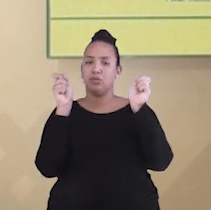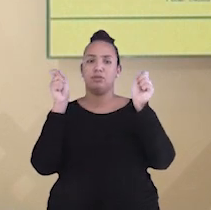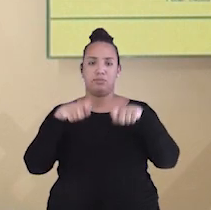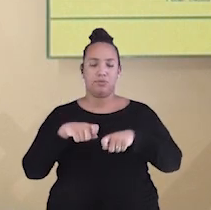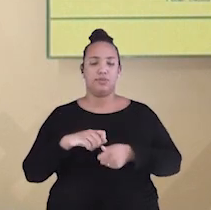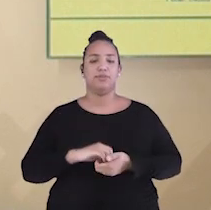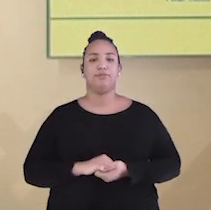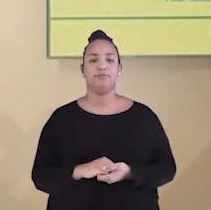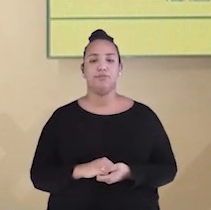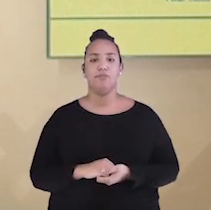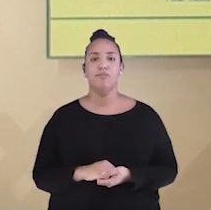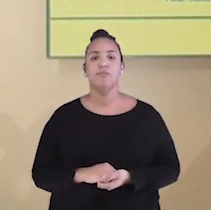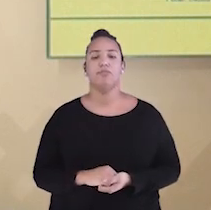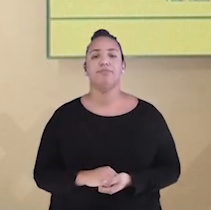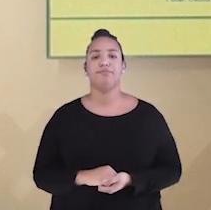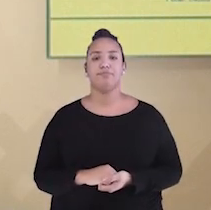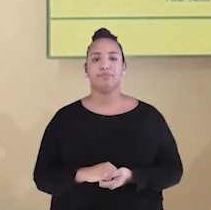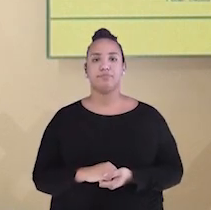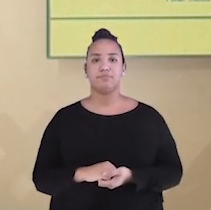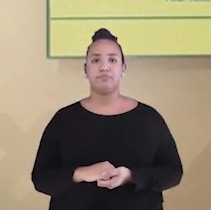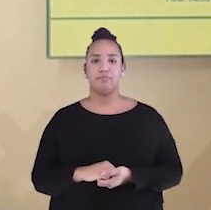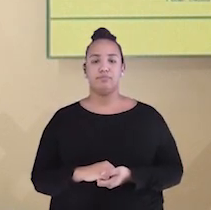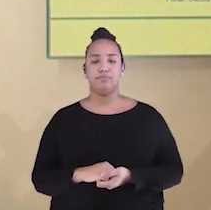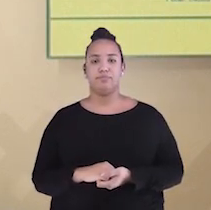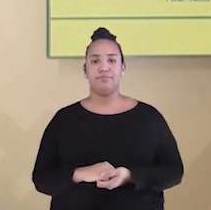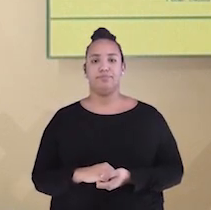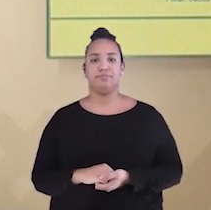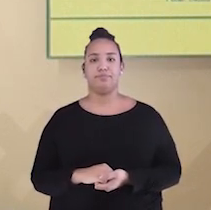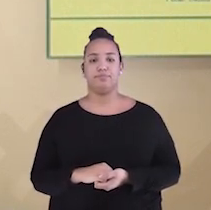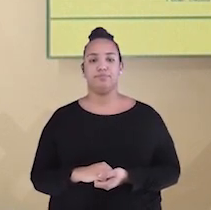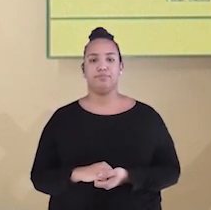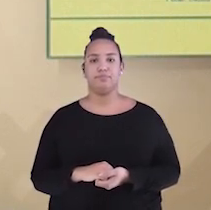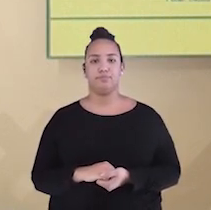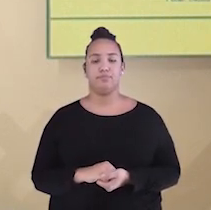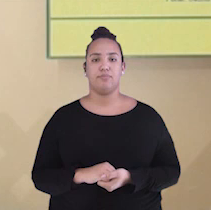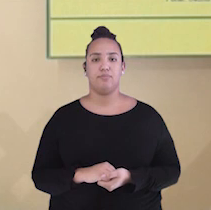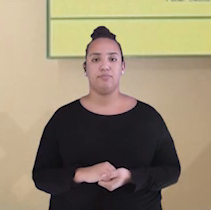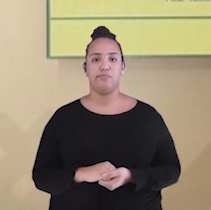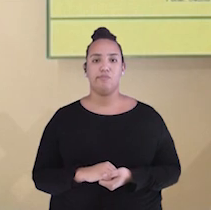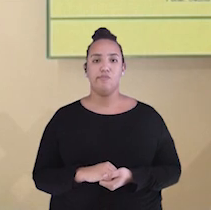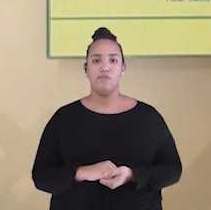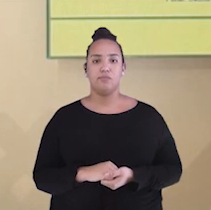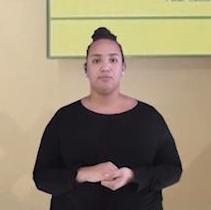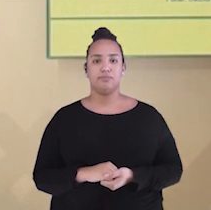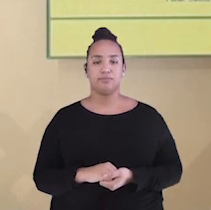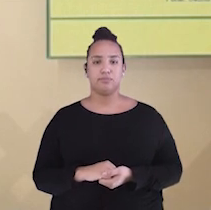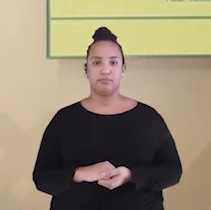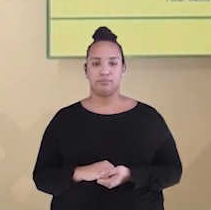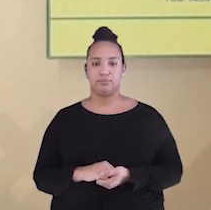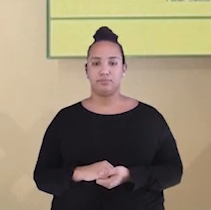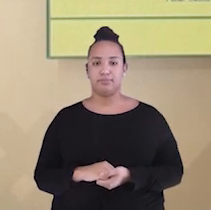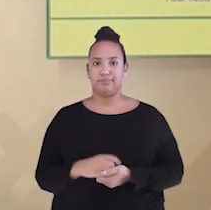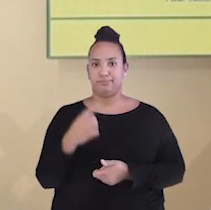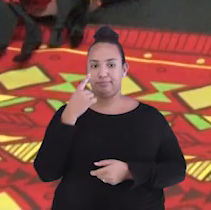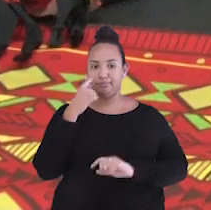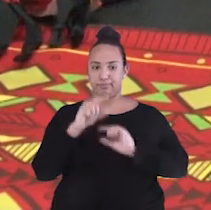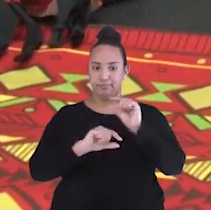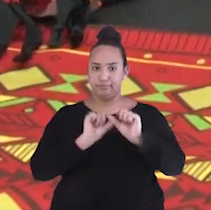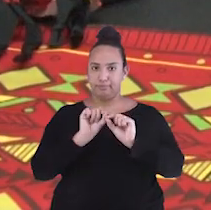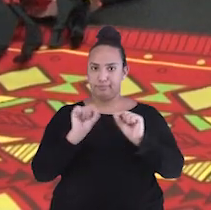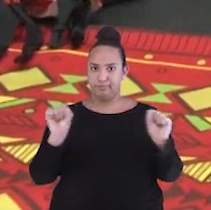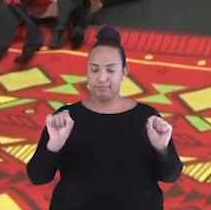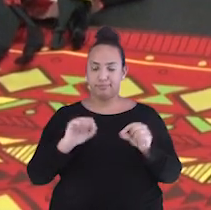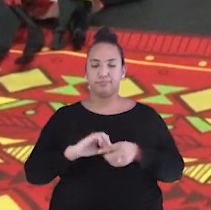mais. Que é só o pezinho mesmo. Ó, aqui, ó. Nozinho, vou dar no outro.